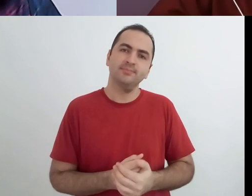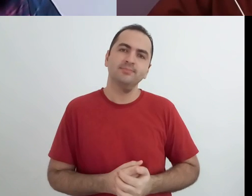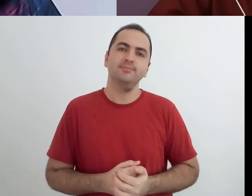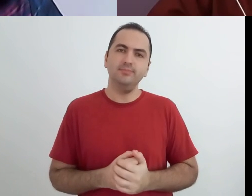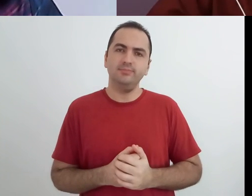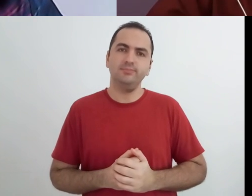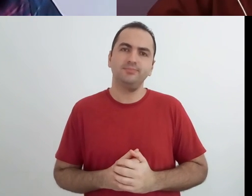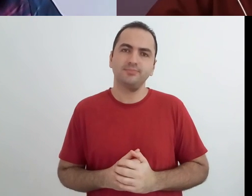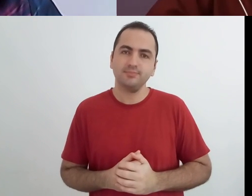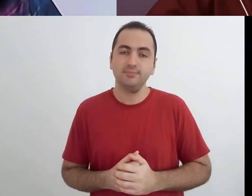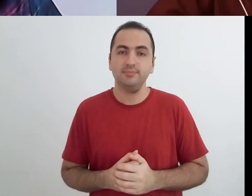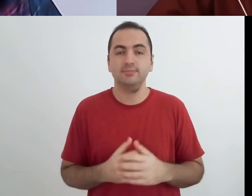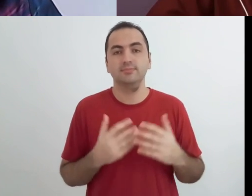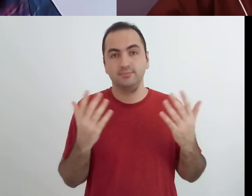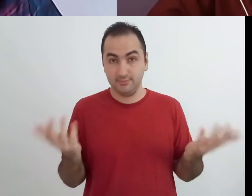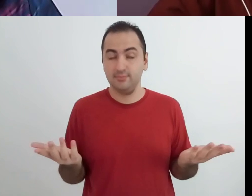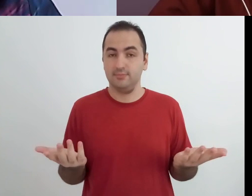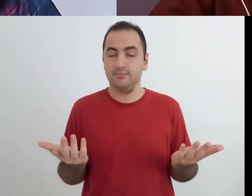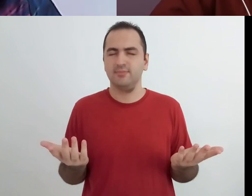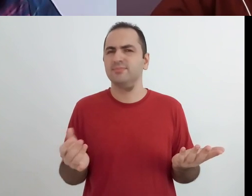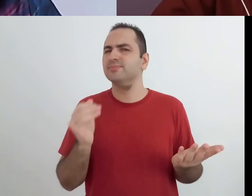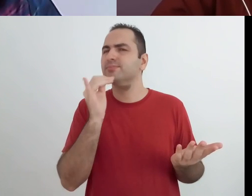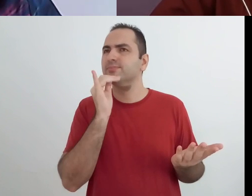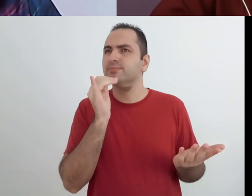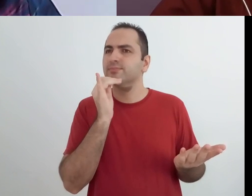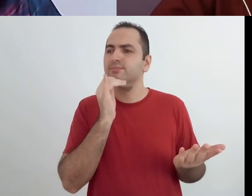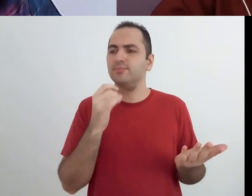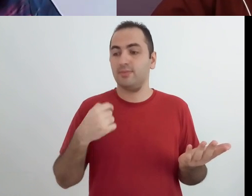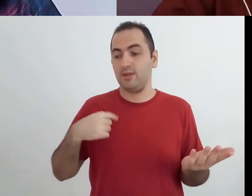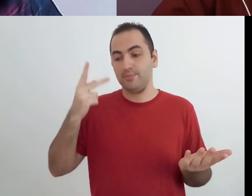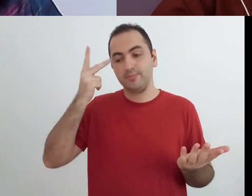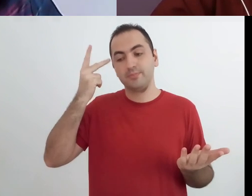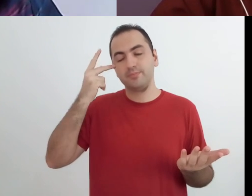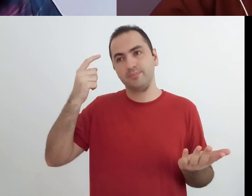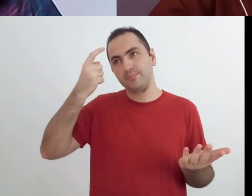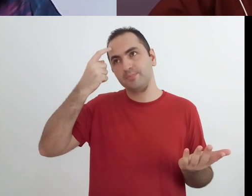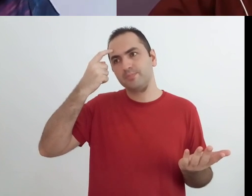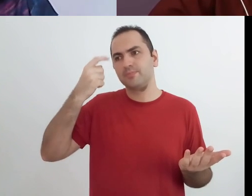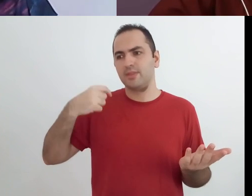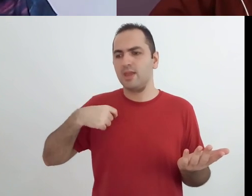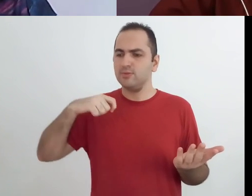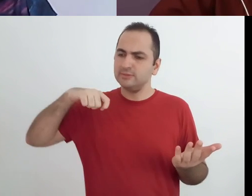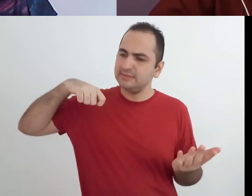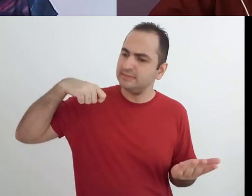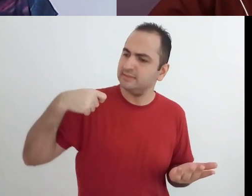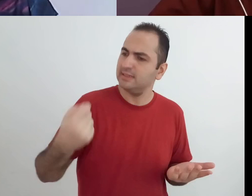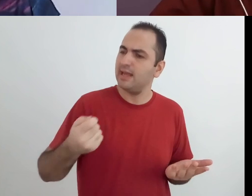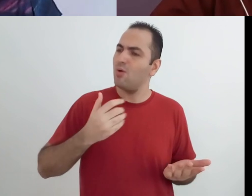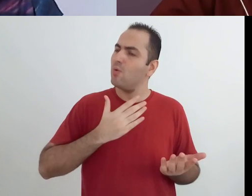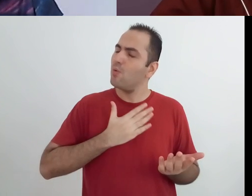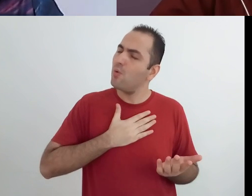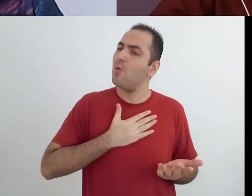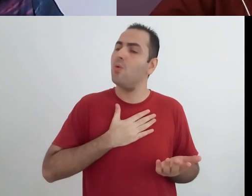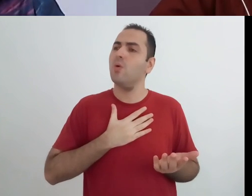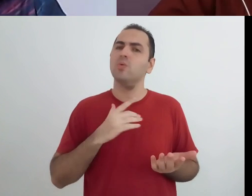verdade, isso acontece. E para mim, um dos sinais que eu acho até hoje, um dos sinais que eu acho mais bonito, que ajuda muito a